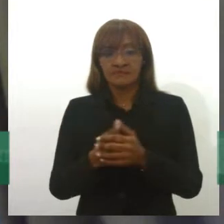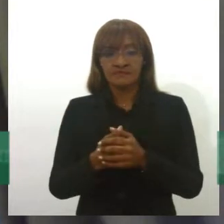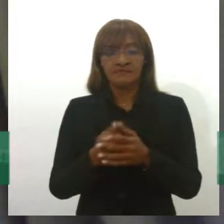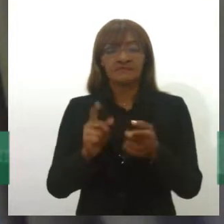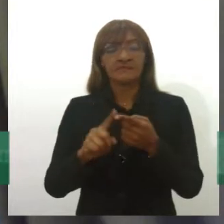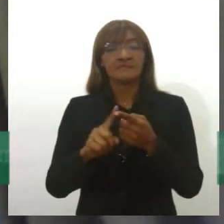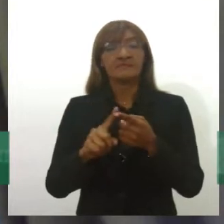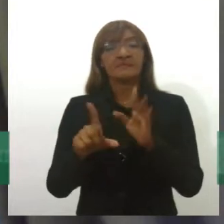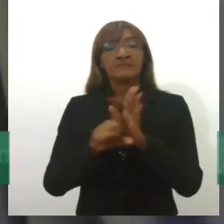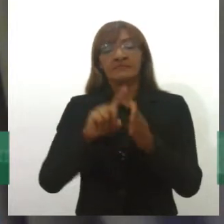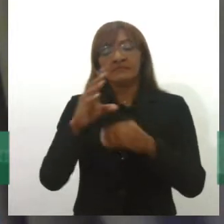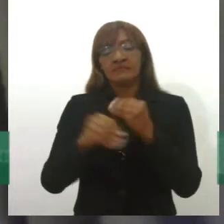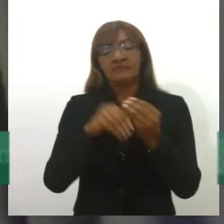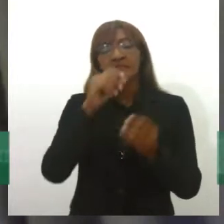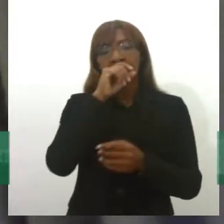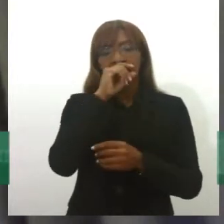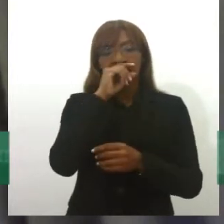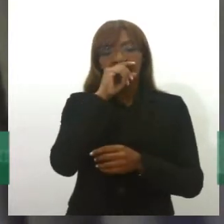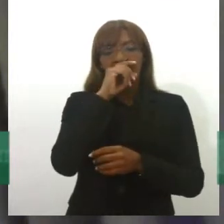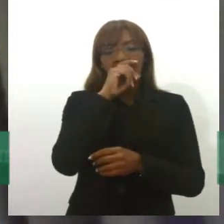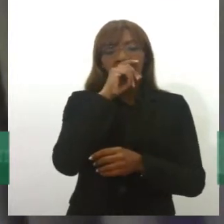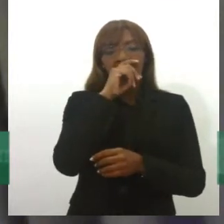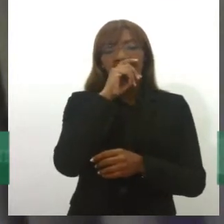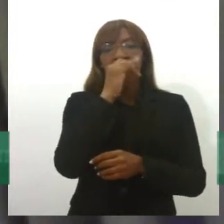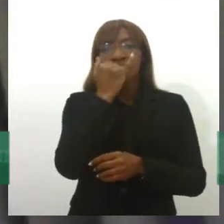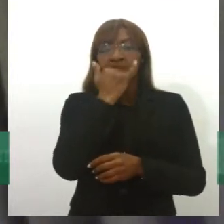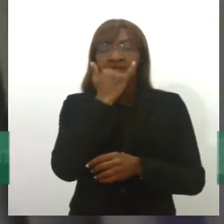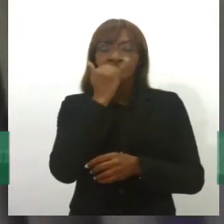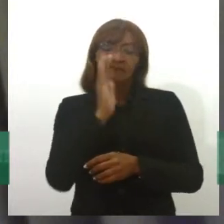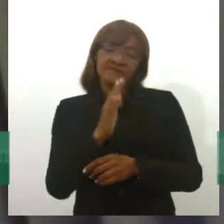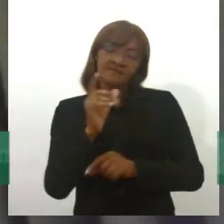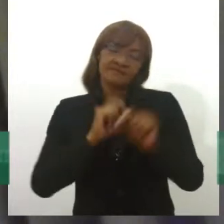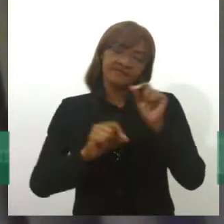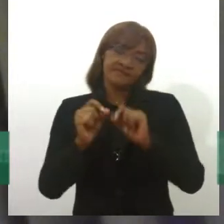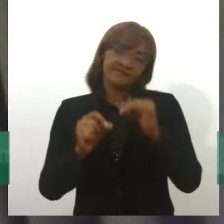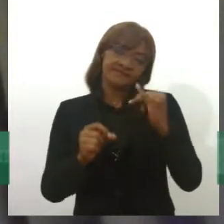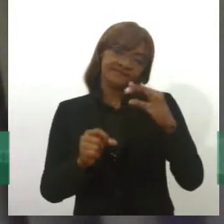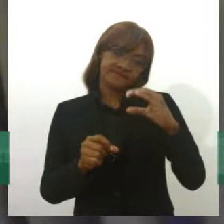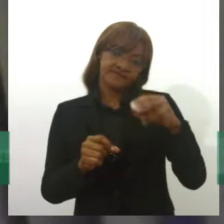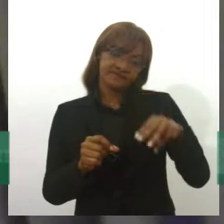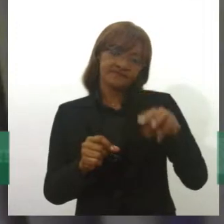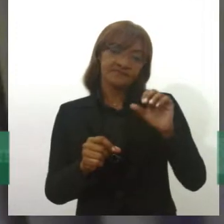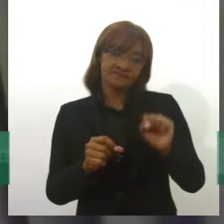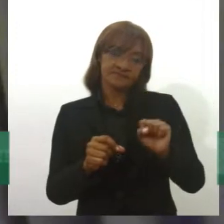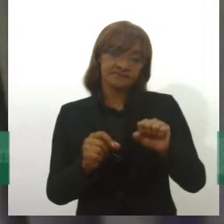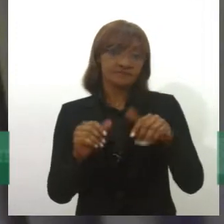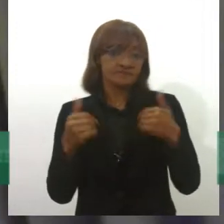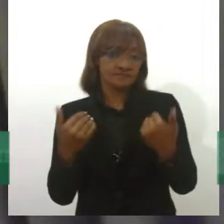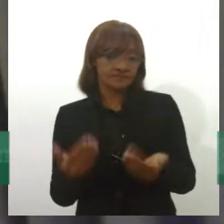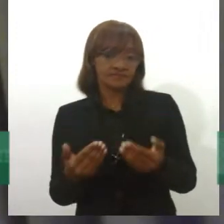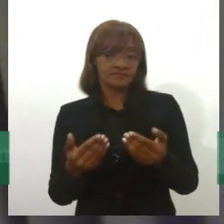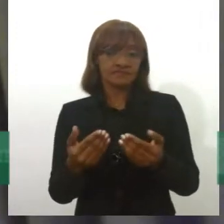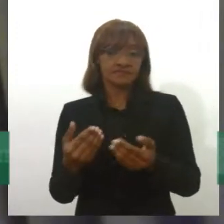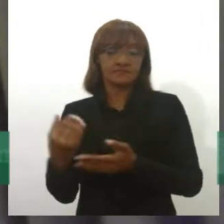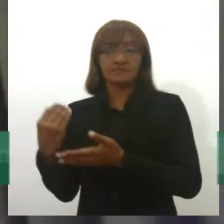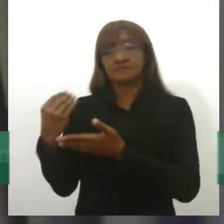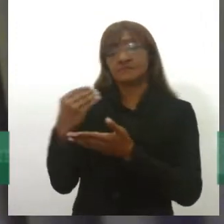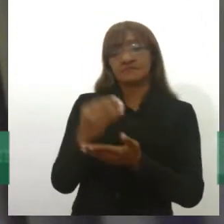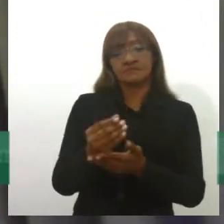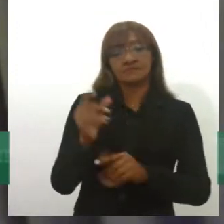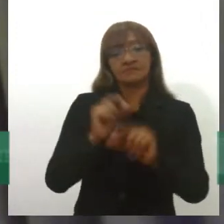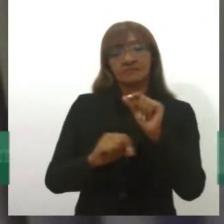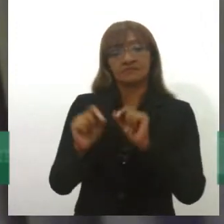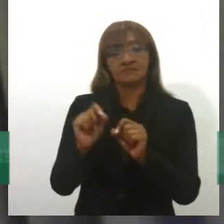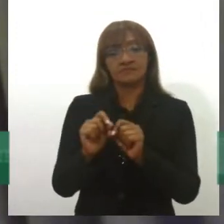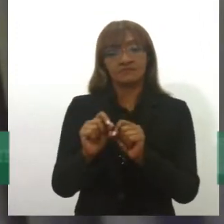inclusive, regular aspectos constitucionais da incidência do ICMS, né? Então, aplicação monofásica do ICMS, ou seja, uma